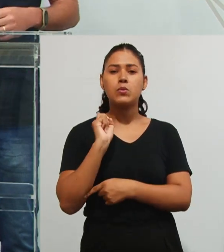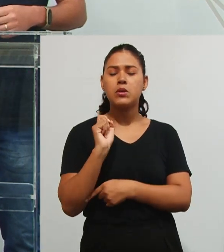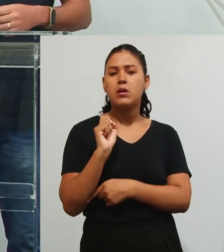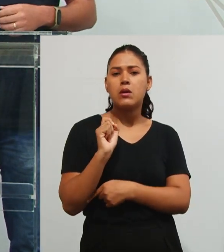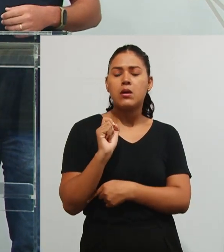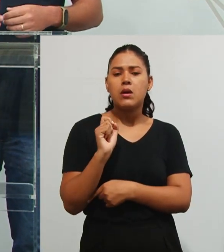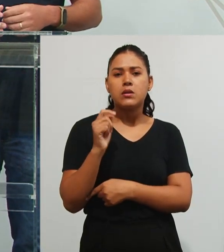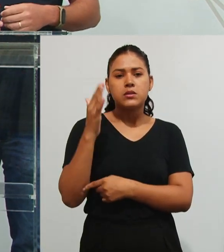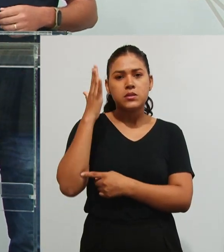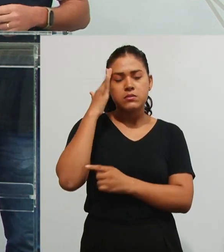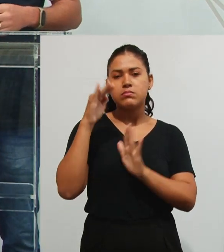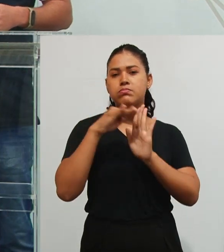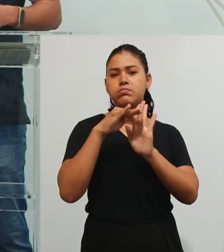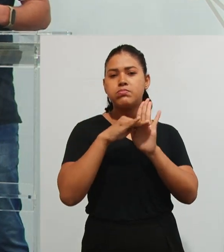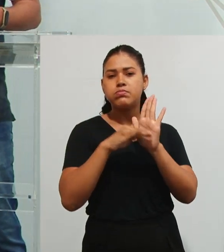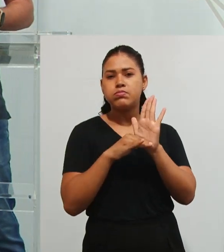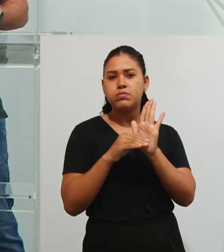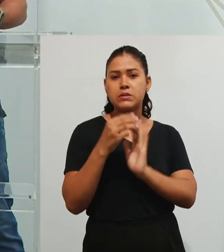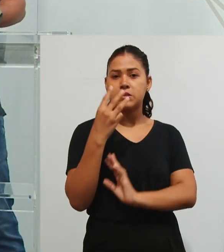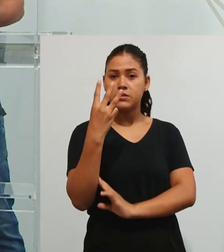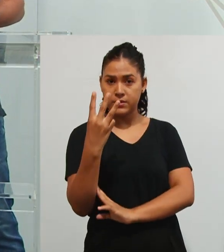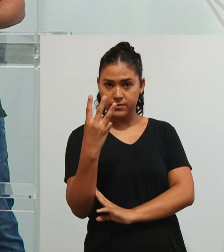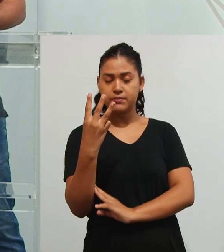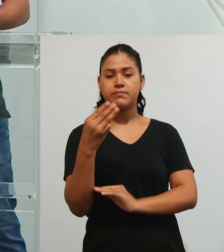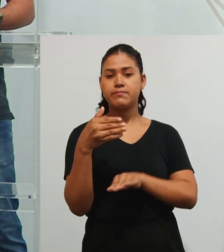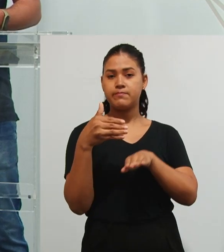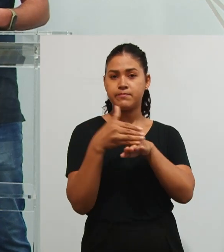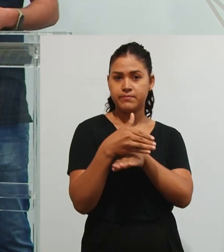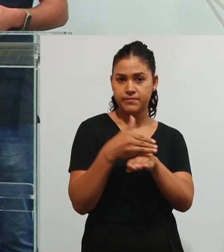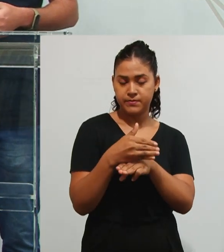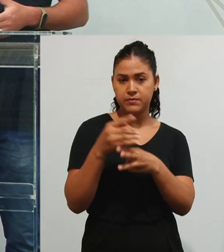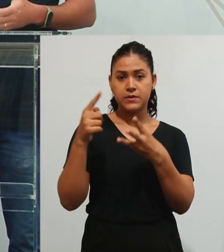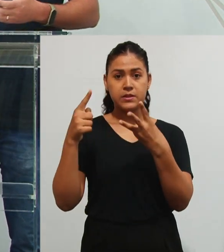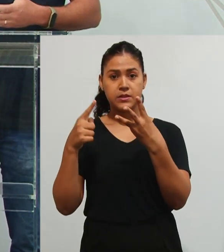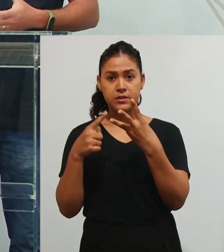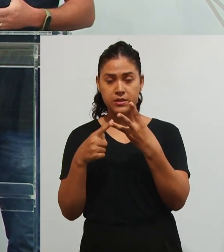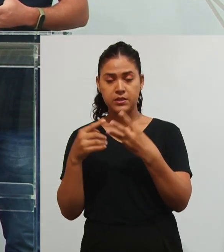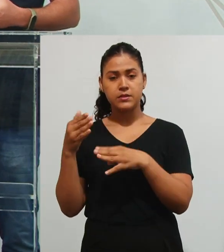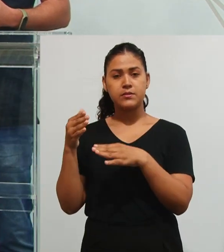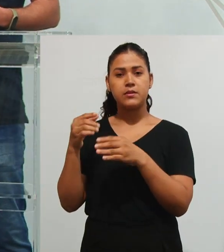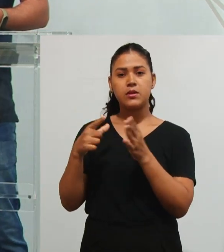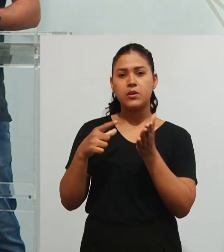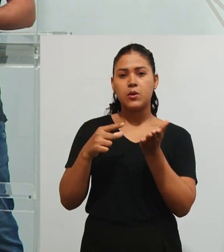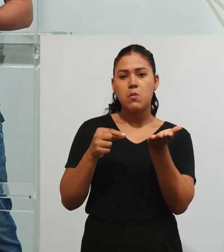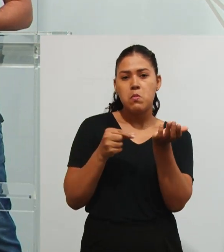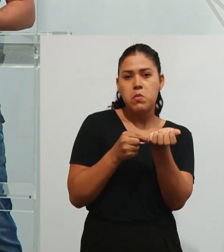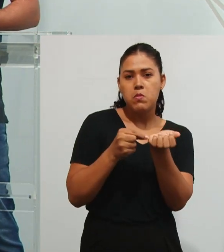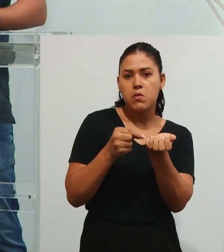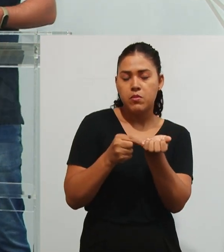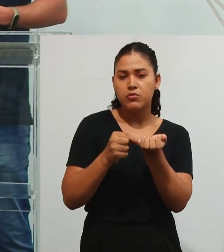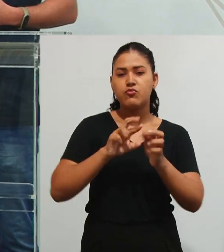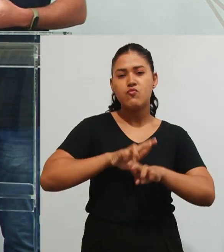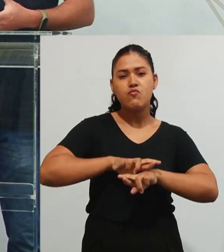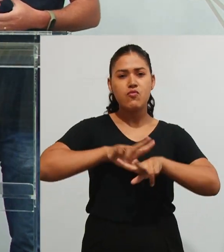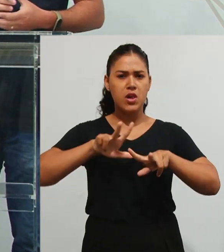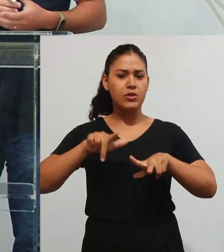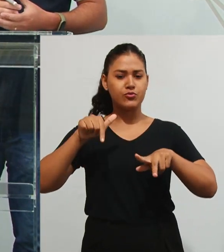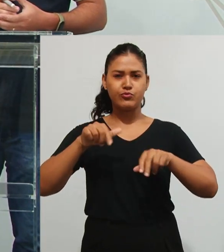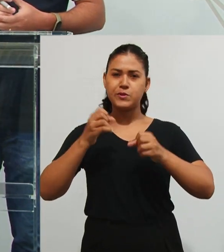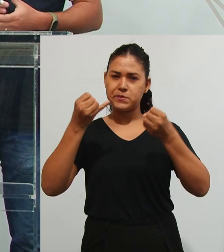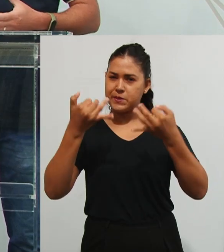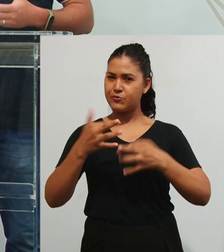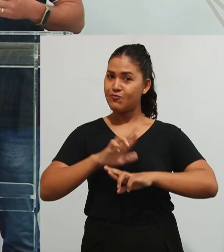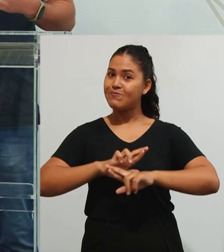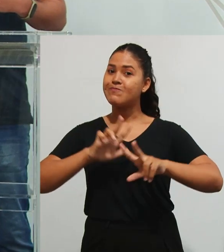listar 3 dispositivos de entrada e 3 dispositivos de saída diferentes dos que nós acabamos de ver